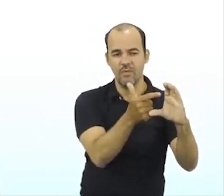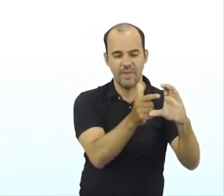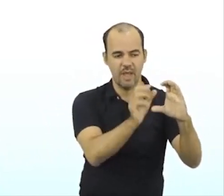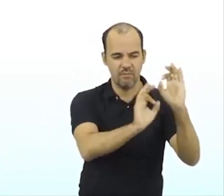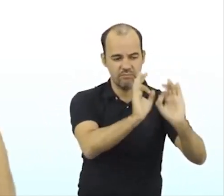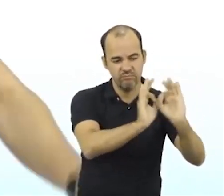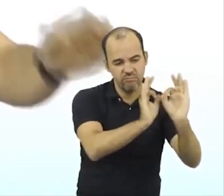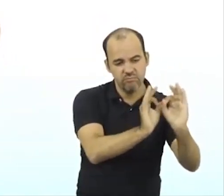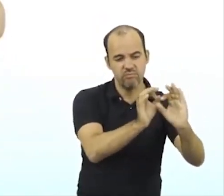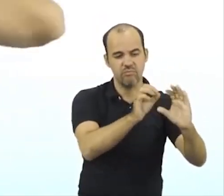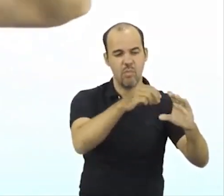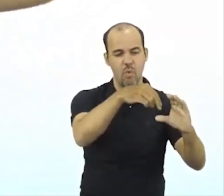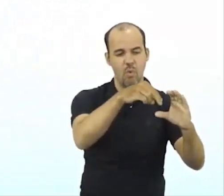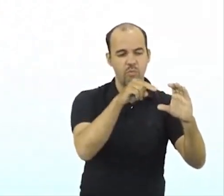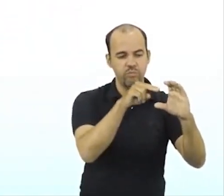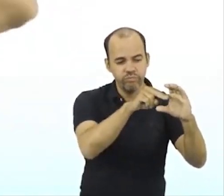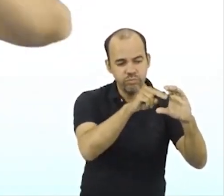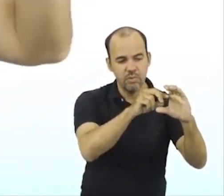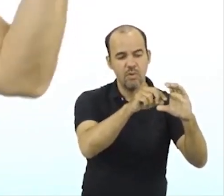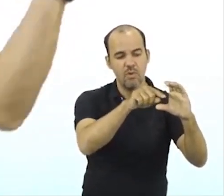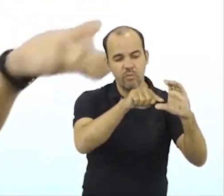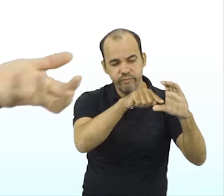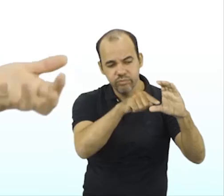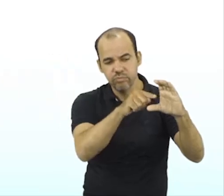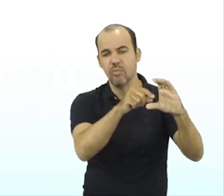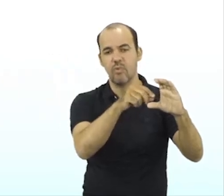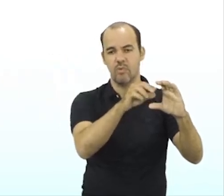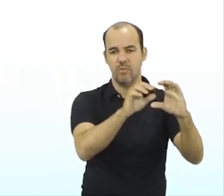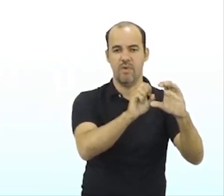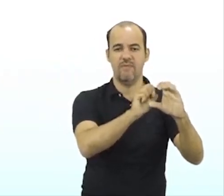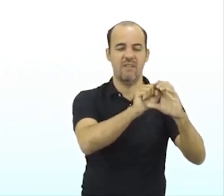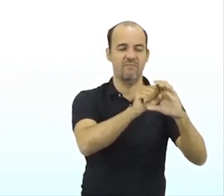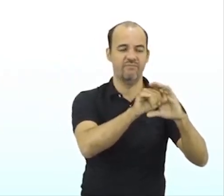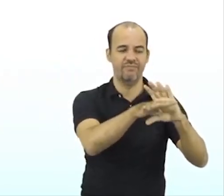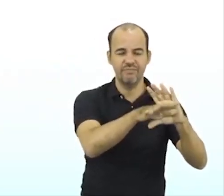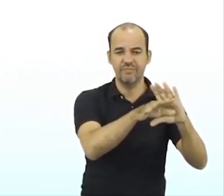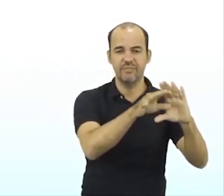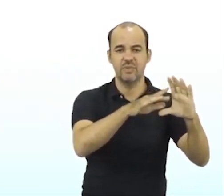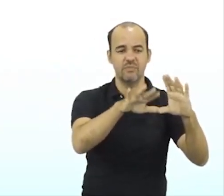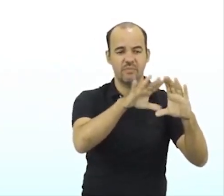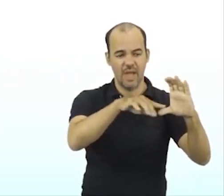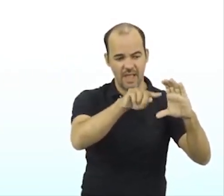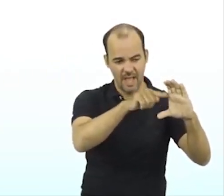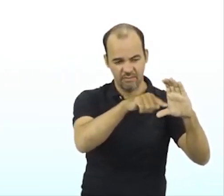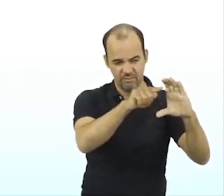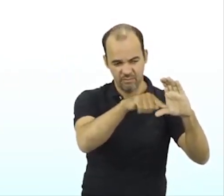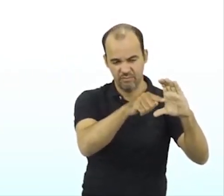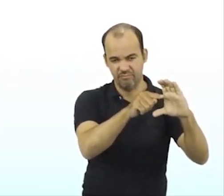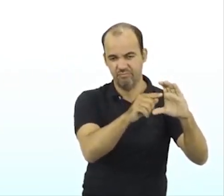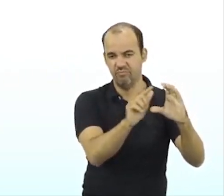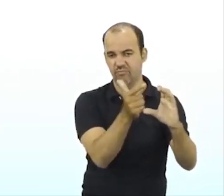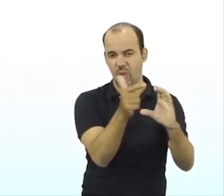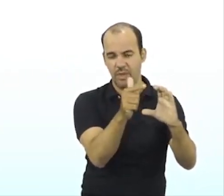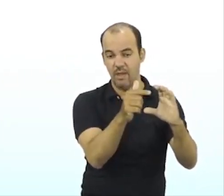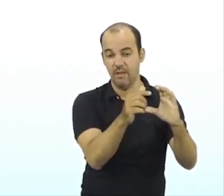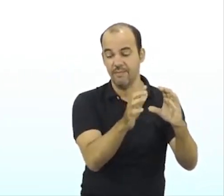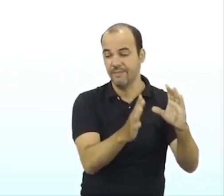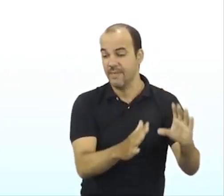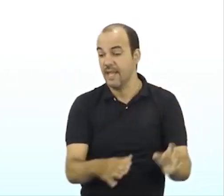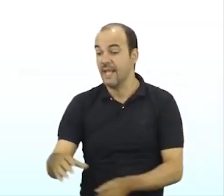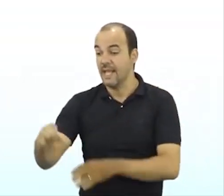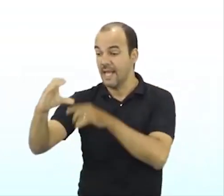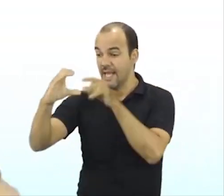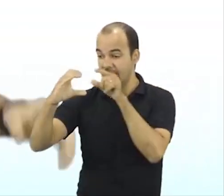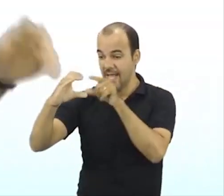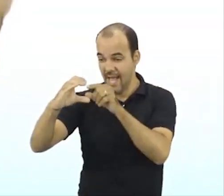organizado. Vai ficar tudo espalhado, tudo misturado no citoplasma, que é a parte que você encontra o fluido da célula. Já na célula